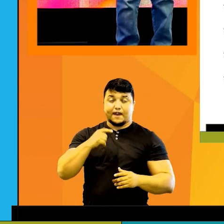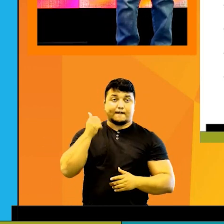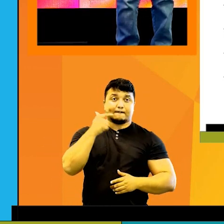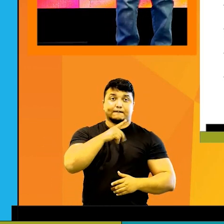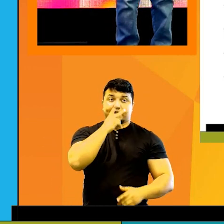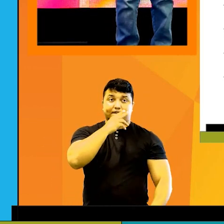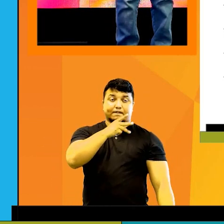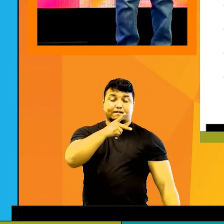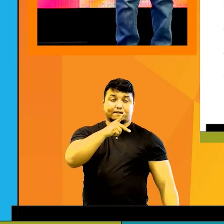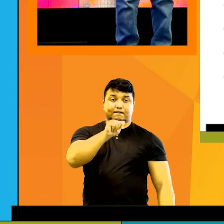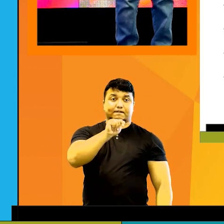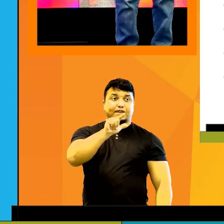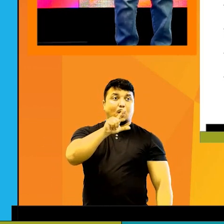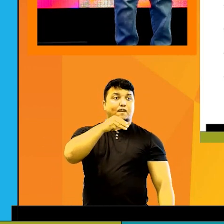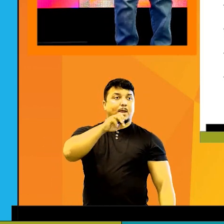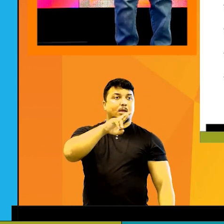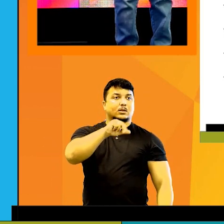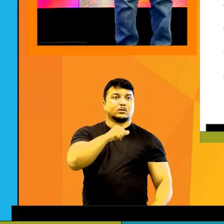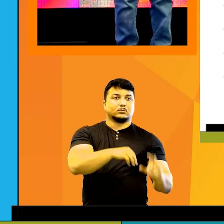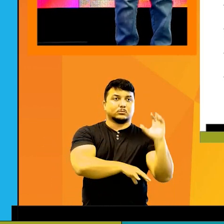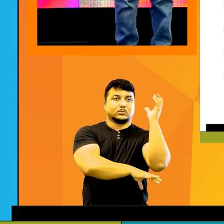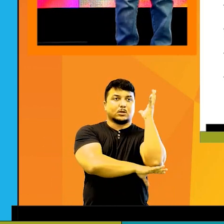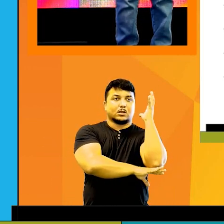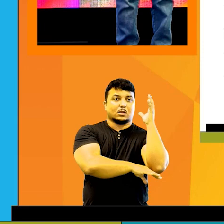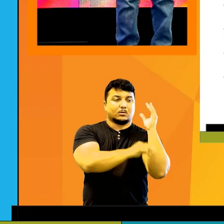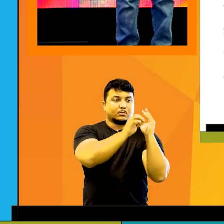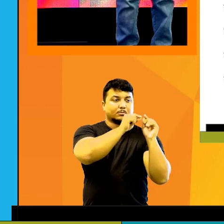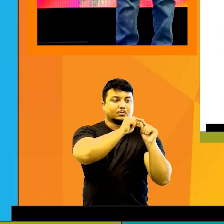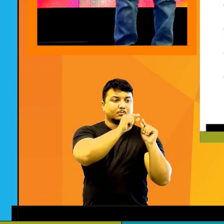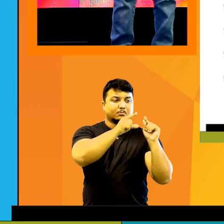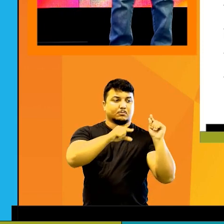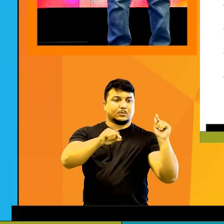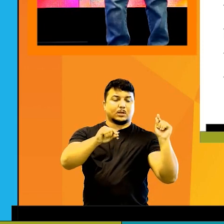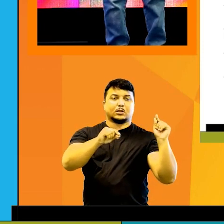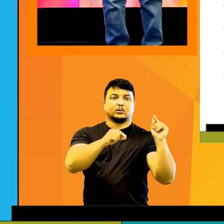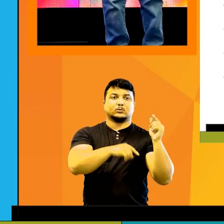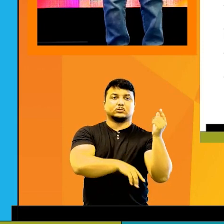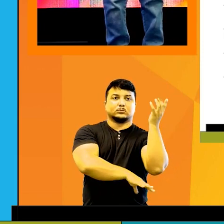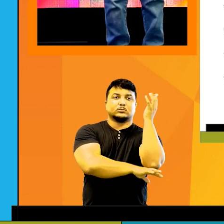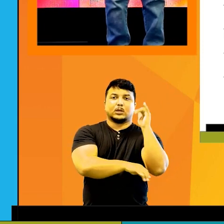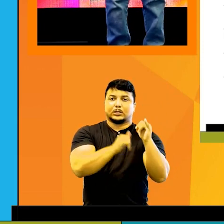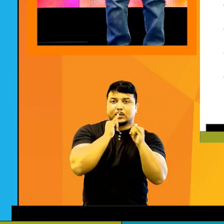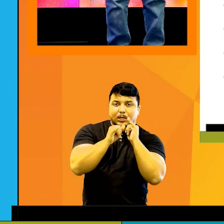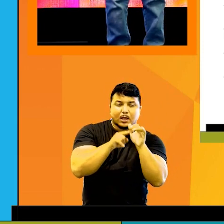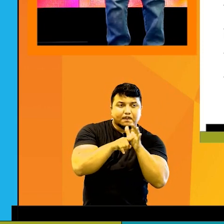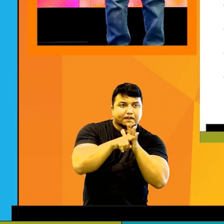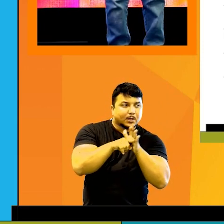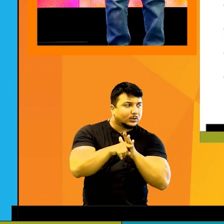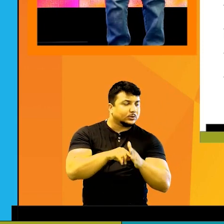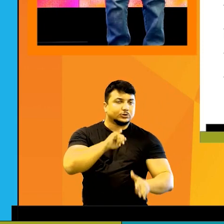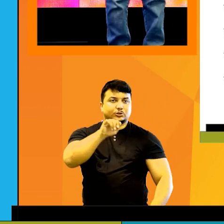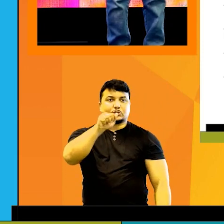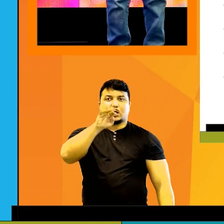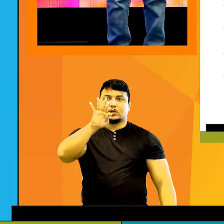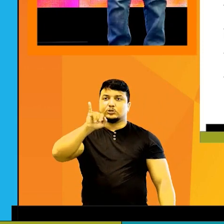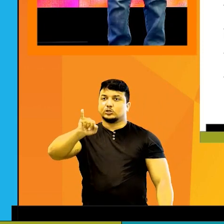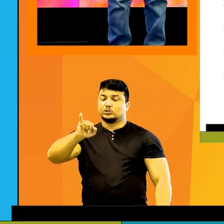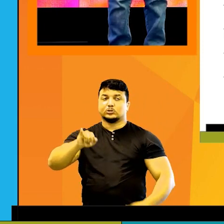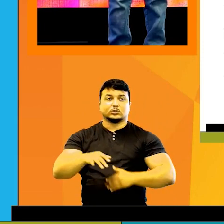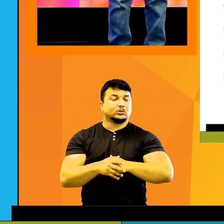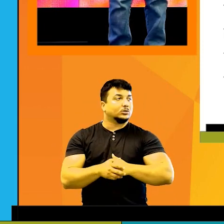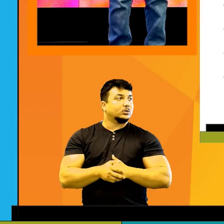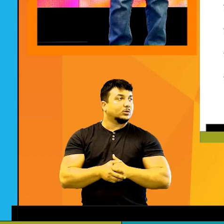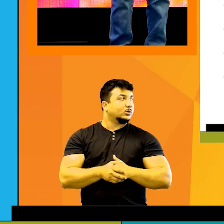palmeira do jati. E eu não sabia que planta era essa, jati. Internetzinha, planta jati. Meu